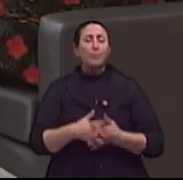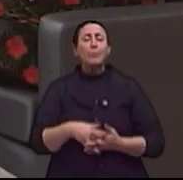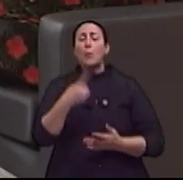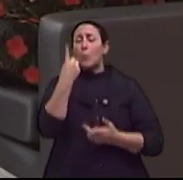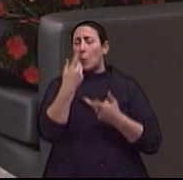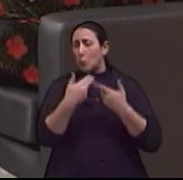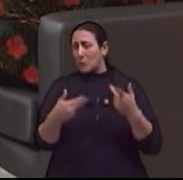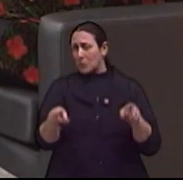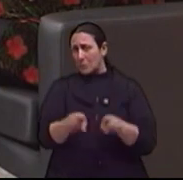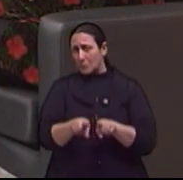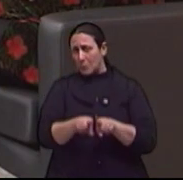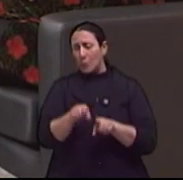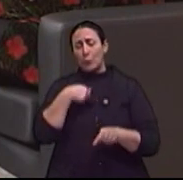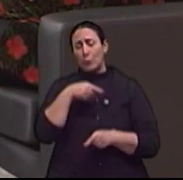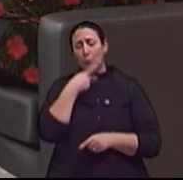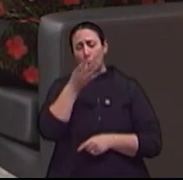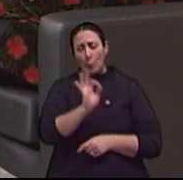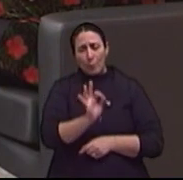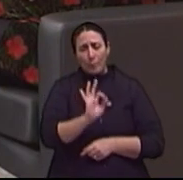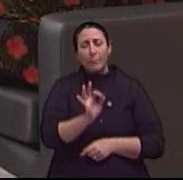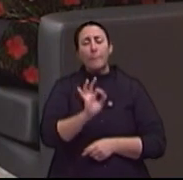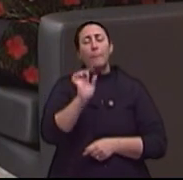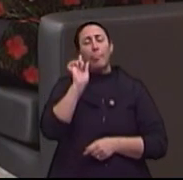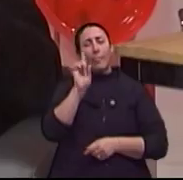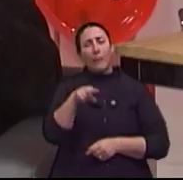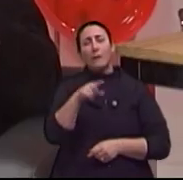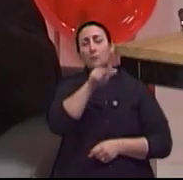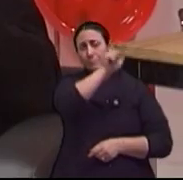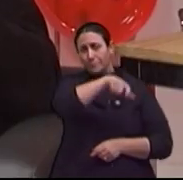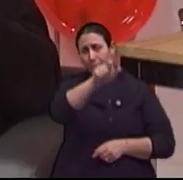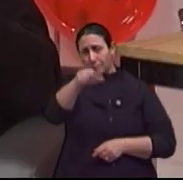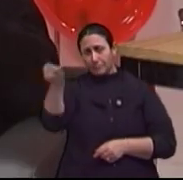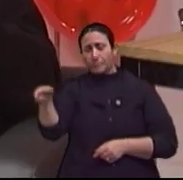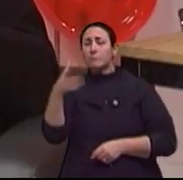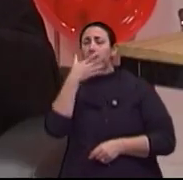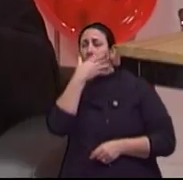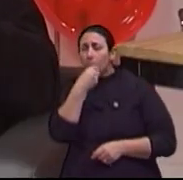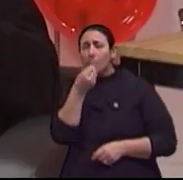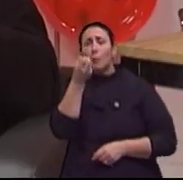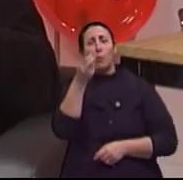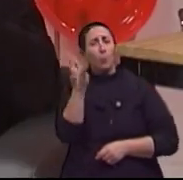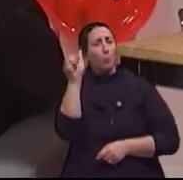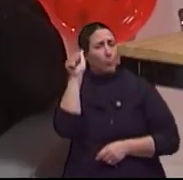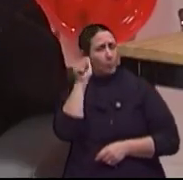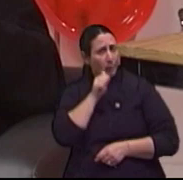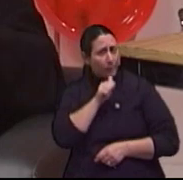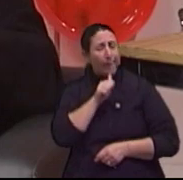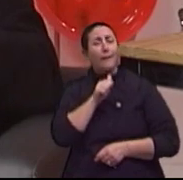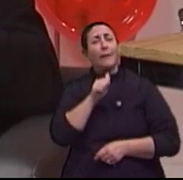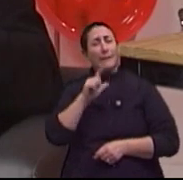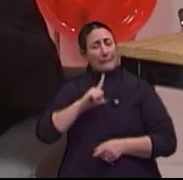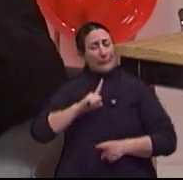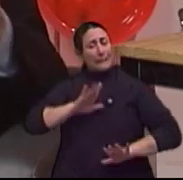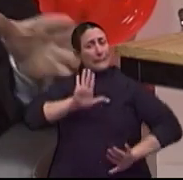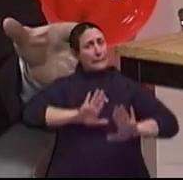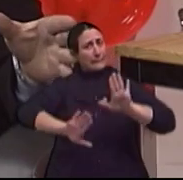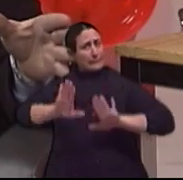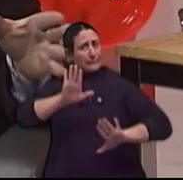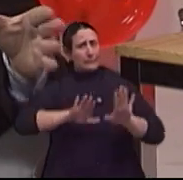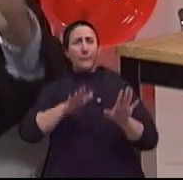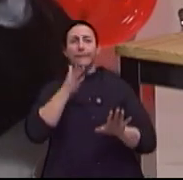é eu acho que é oportuno declinar pacientes homens ou mulheres que fazem essas dietas